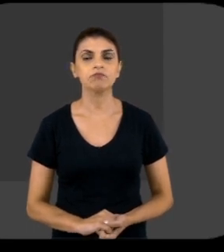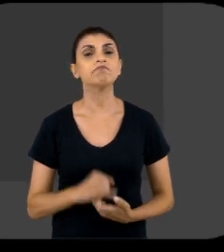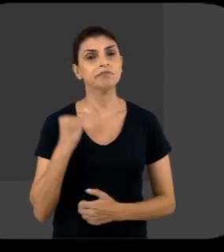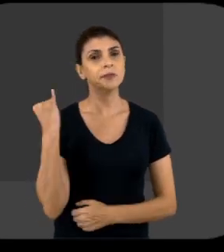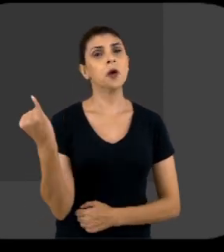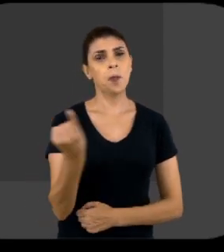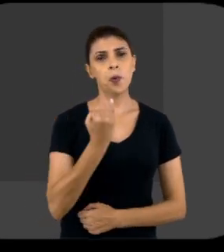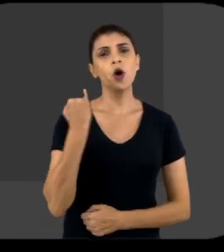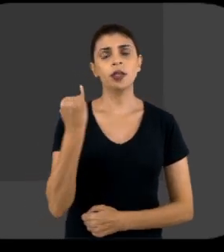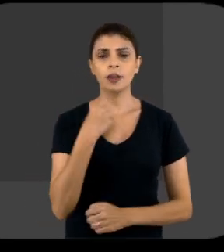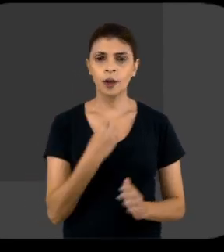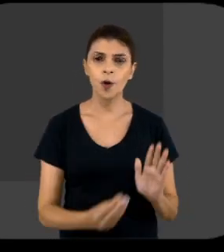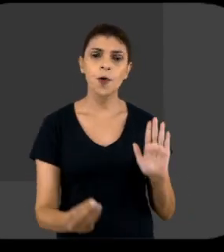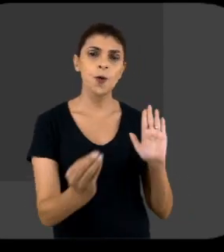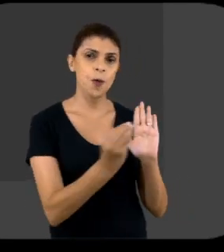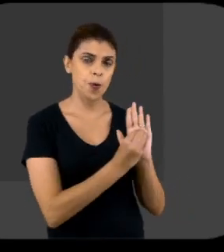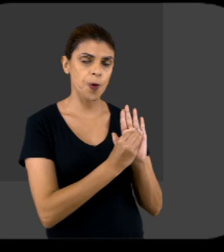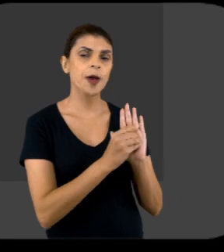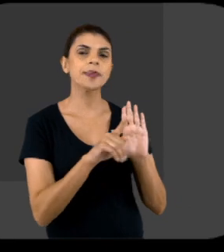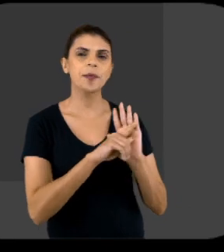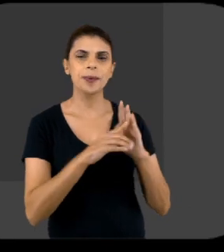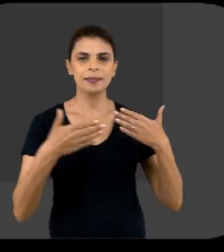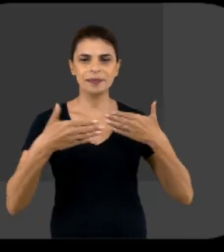Uma questão importante que a gente colocou aqui